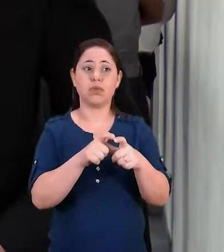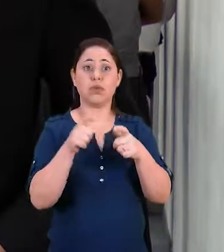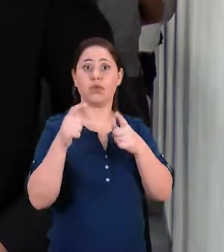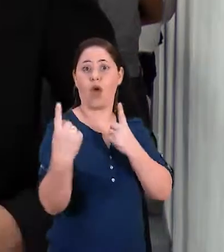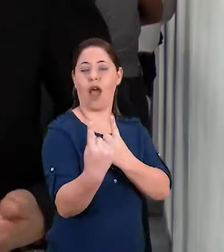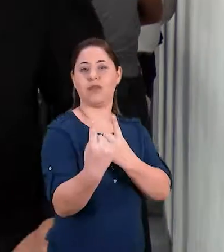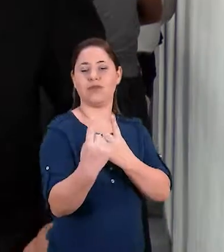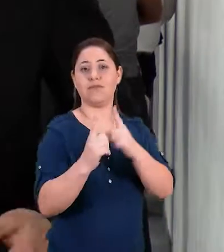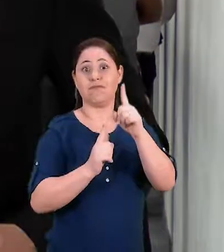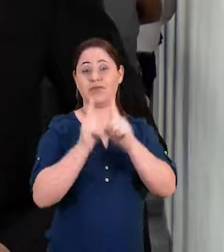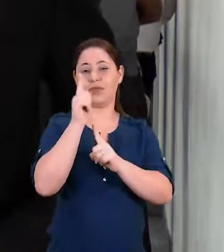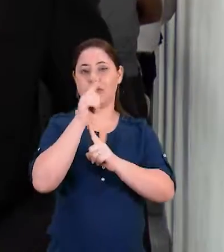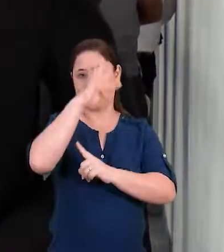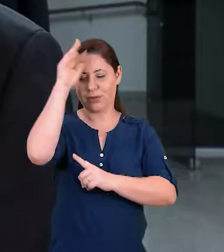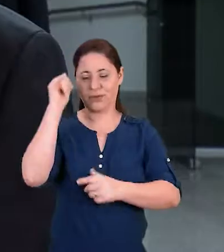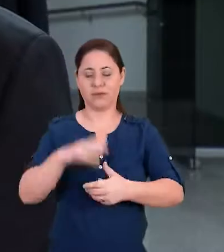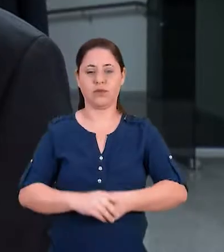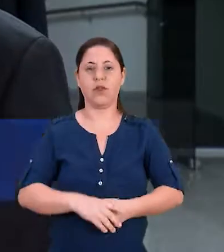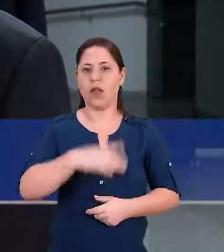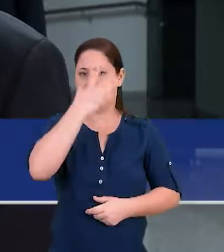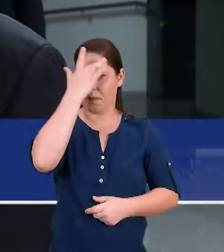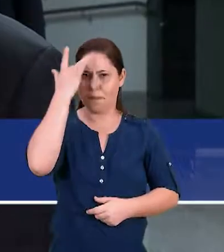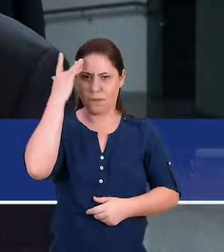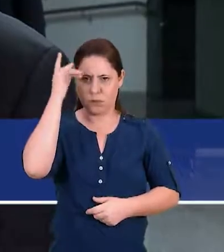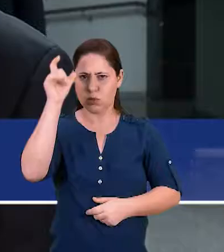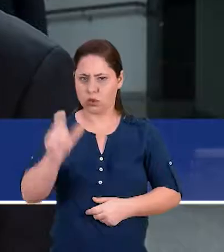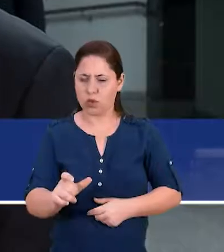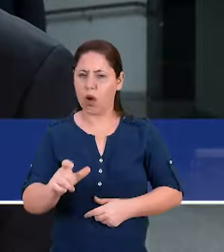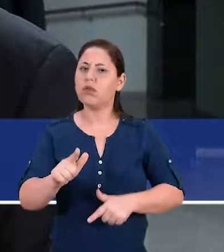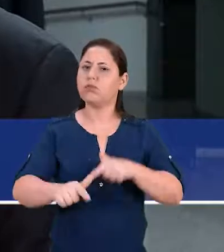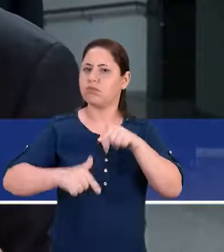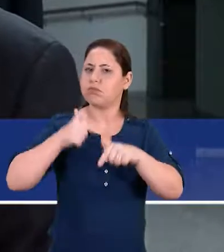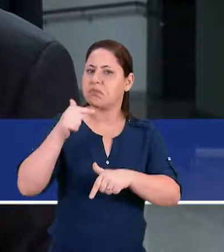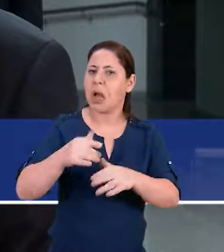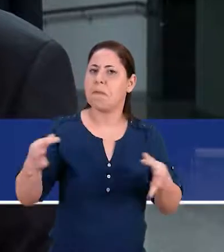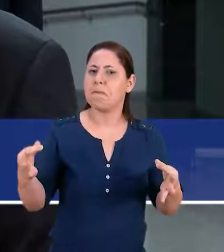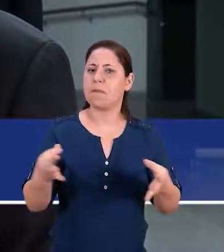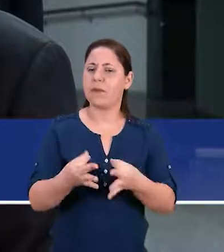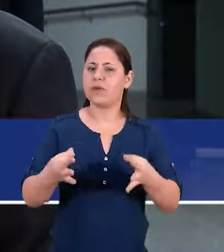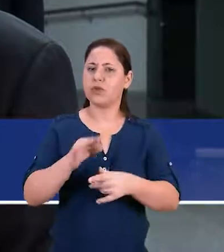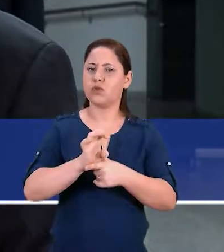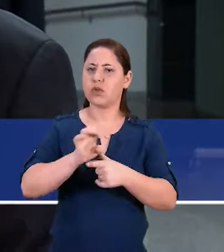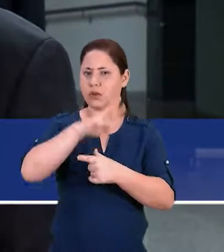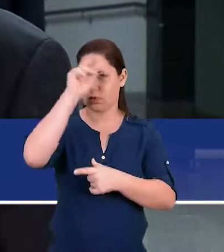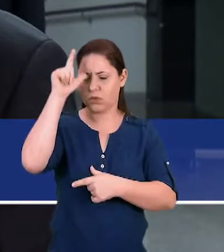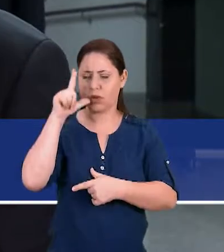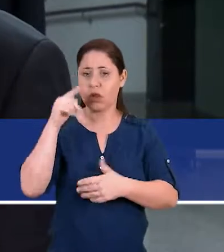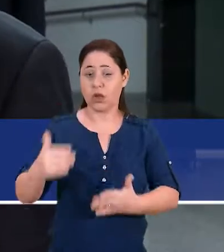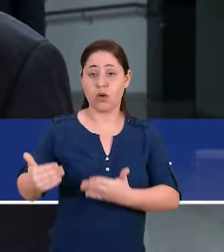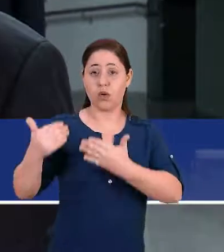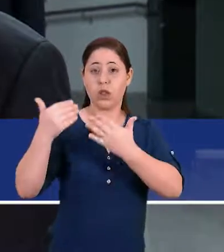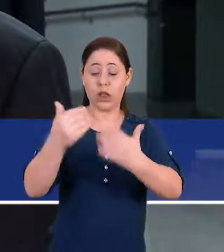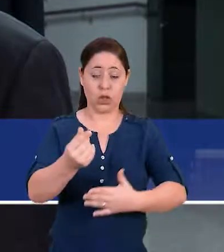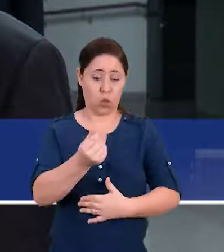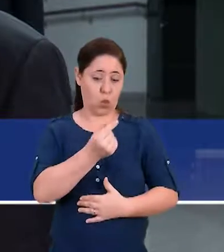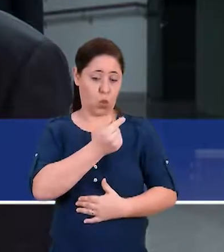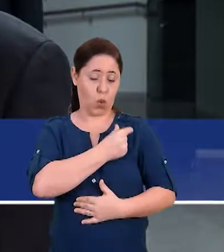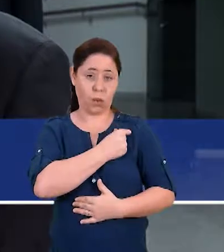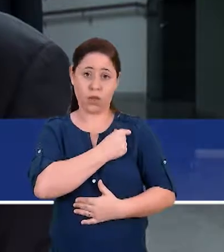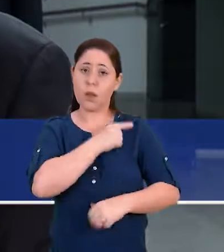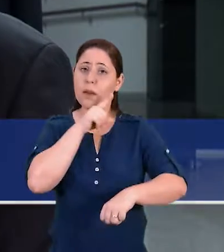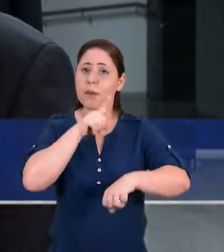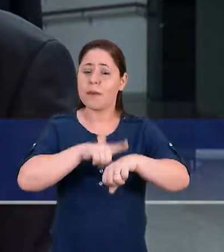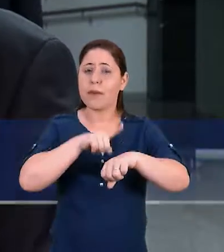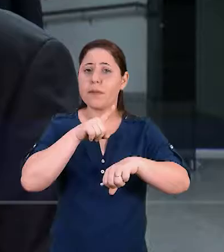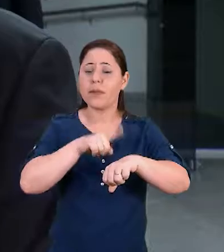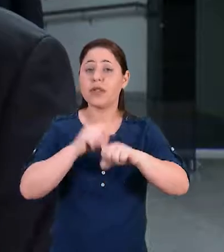na projeção de Mato Grosso do Sul. Essas pessoas prestaram relevantes serviços ao estado de Mato Grosso do Sul. E nós estamos fazendo a entrega da